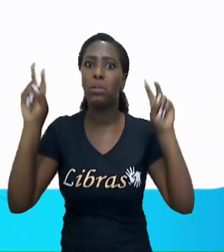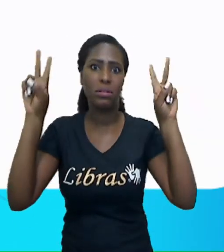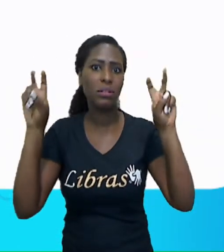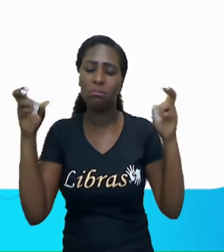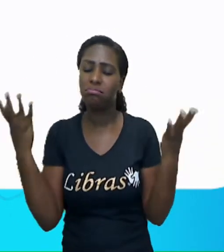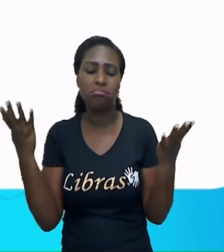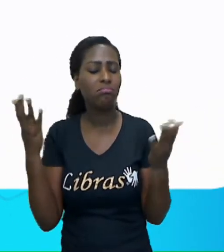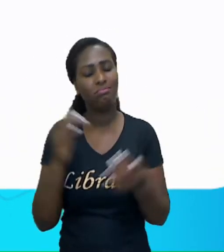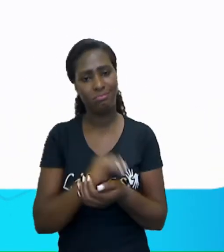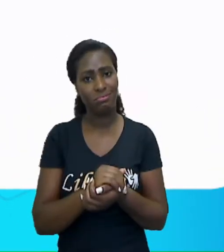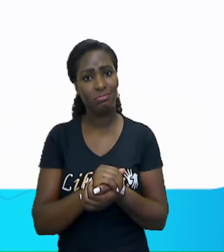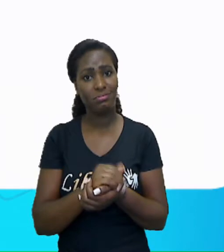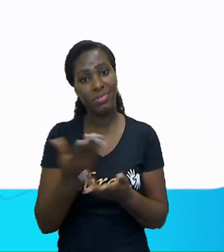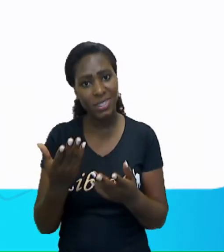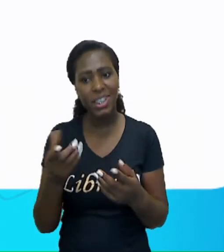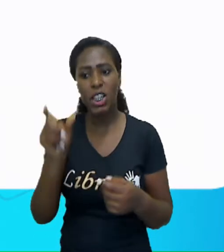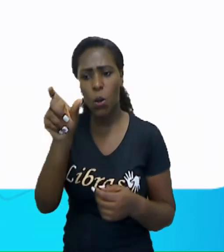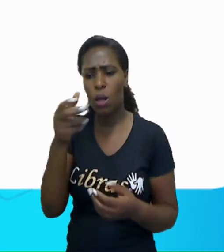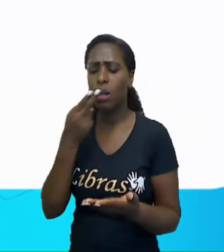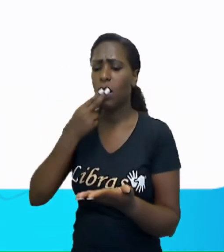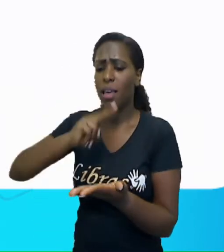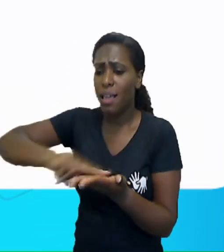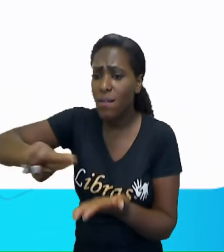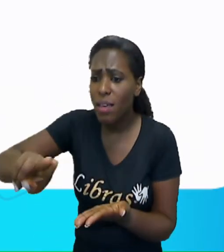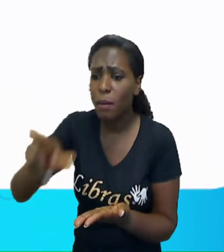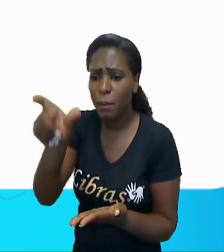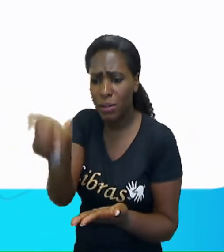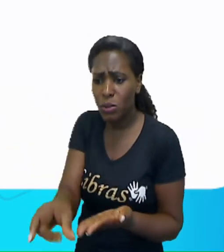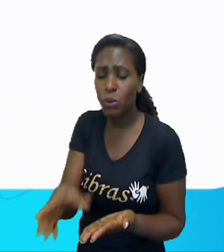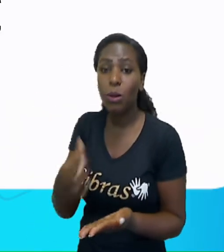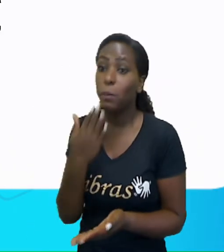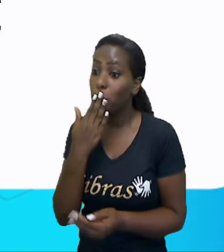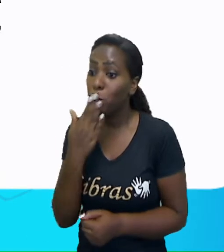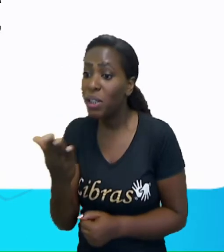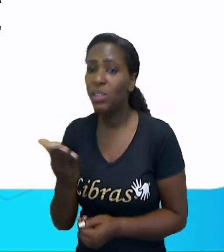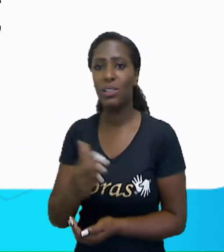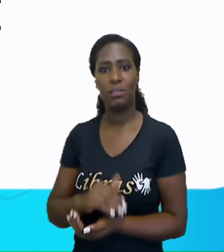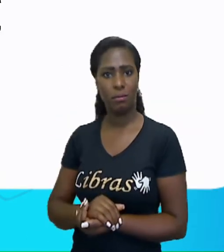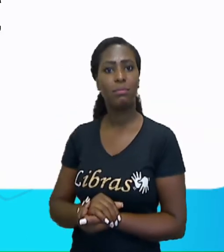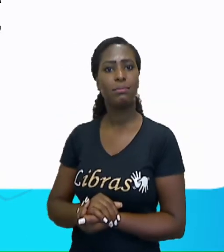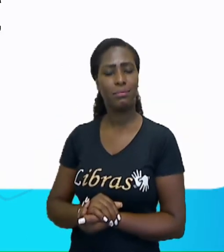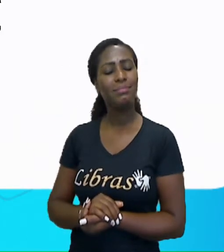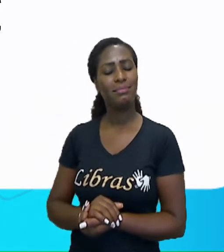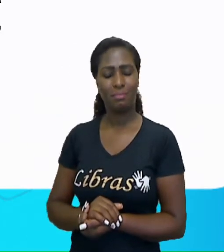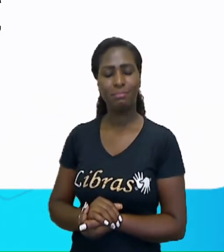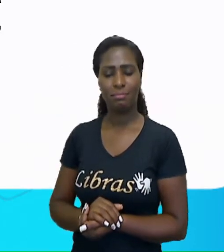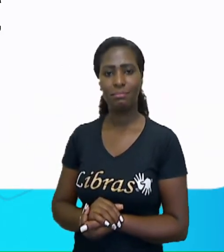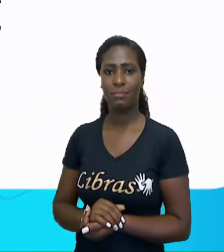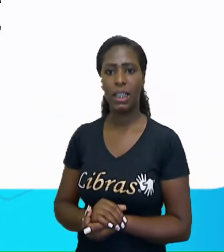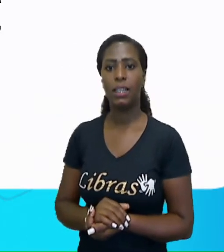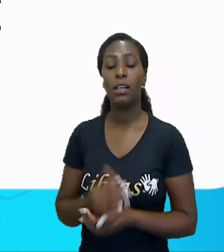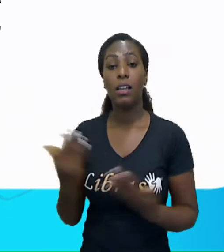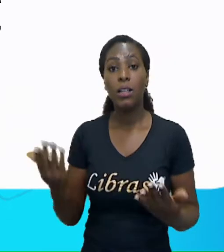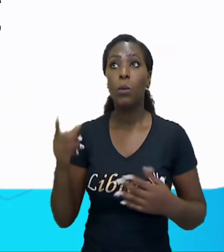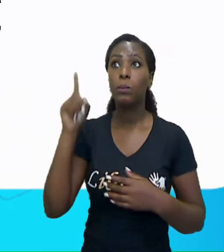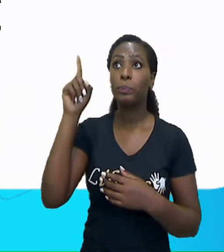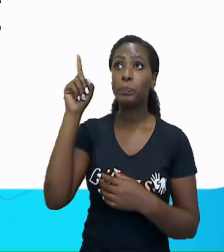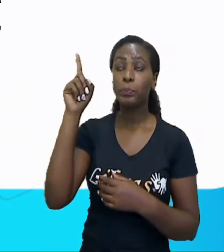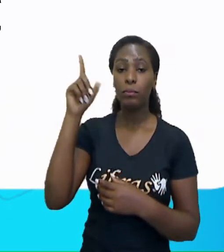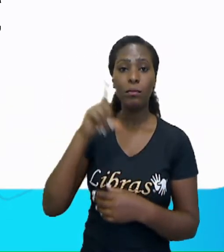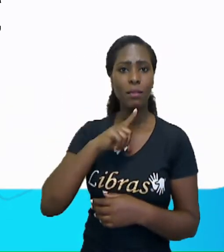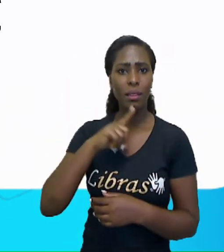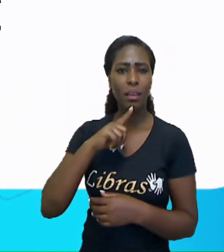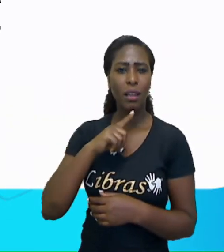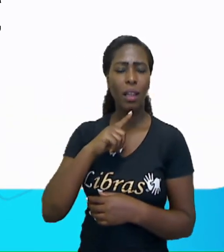pedido, isso, ao destinatário, é solicitar algo. E aí algumas informações, então, sobre esse gênero